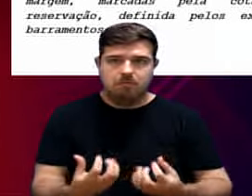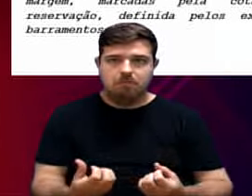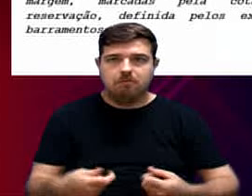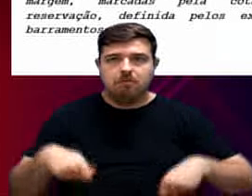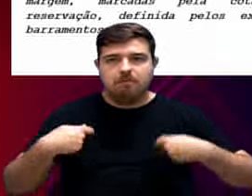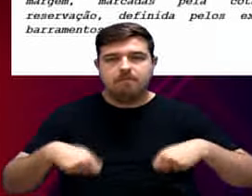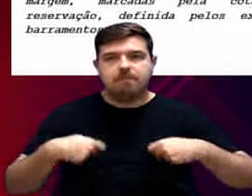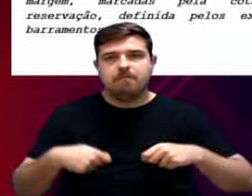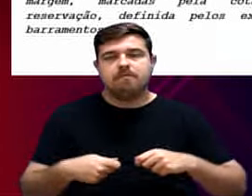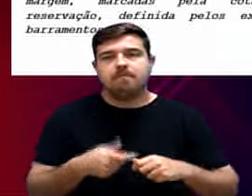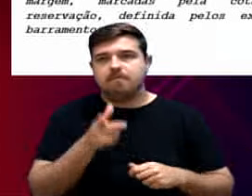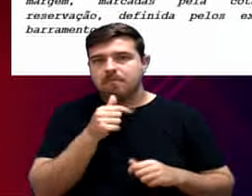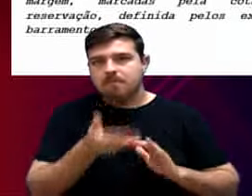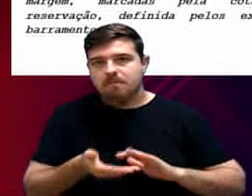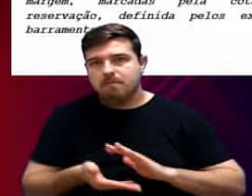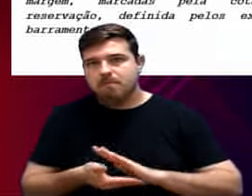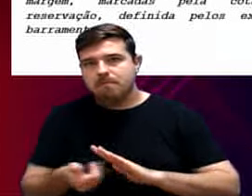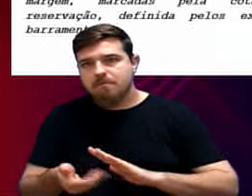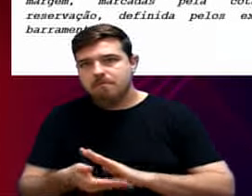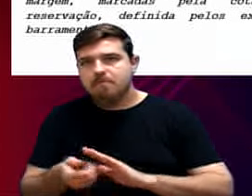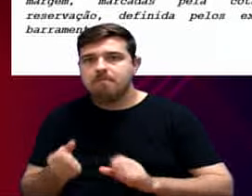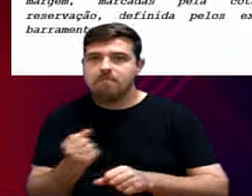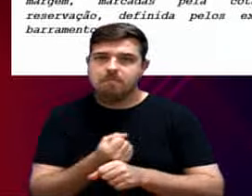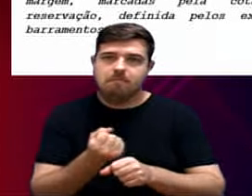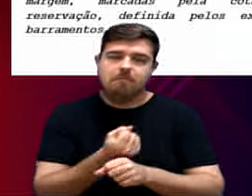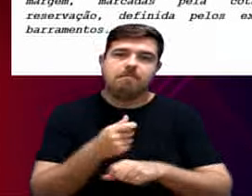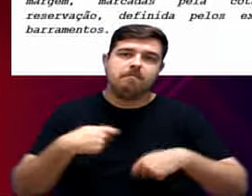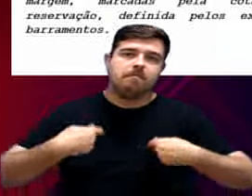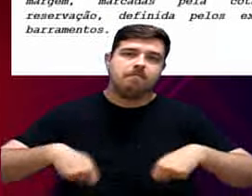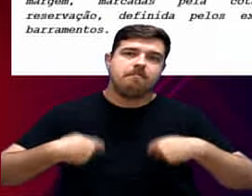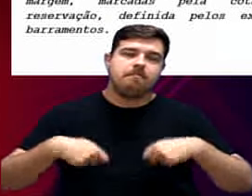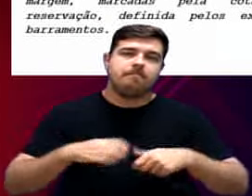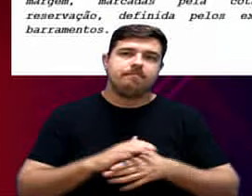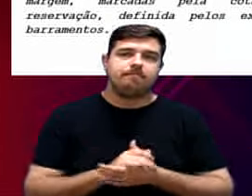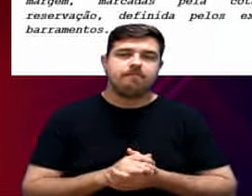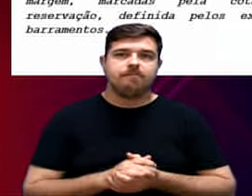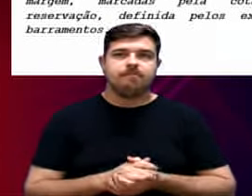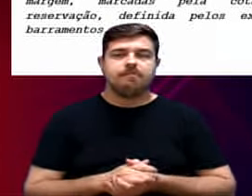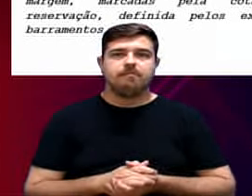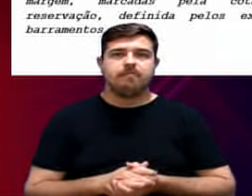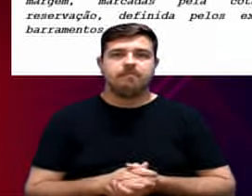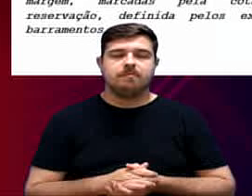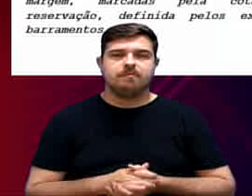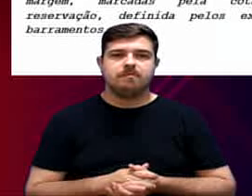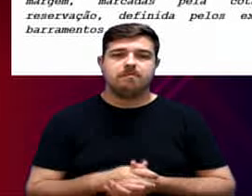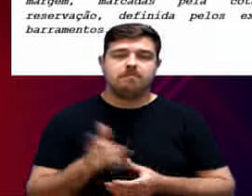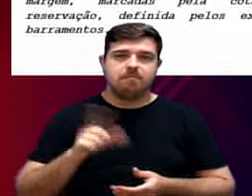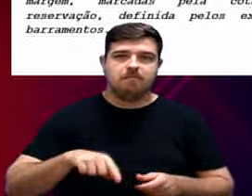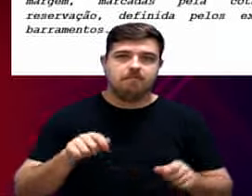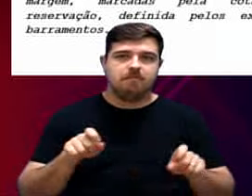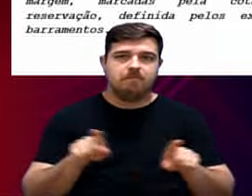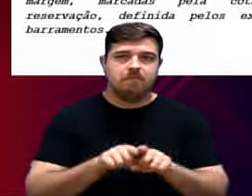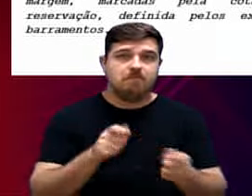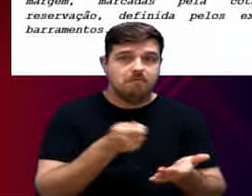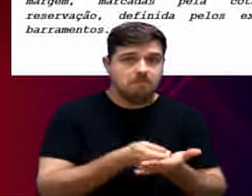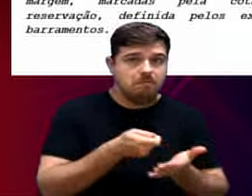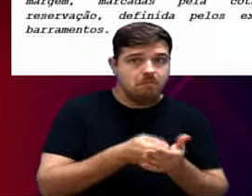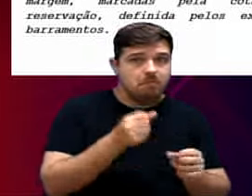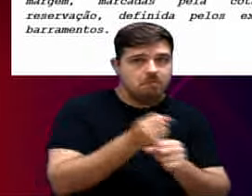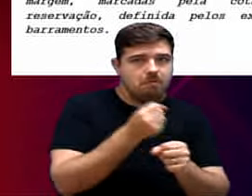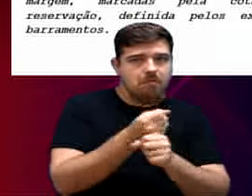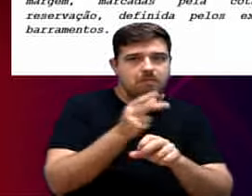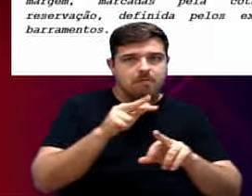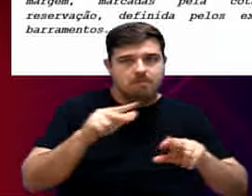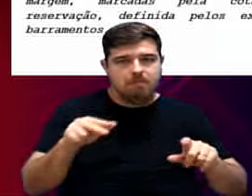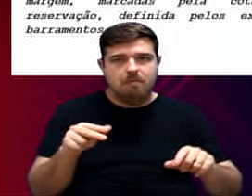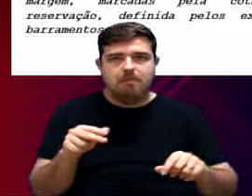valas de infiltração ou outras soluções baseadas na natureza exigir de empreendimentos urbanos